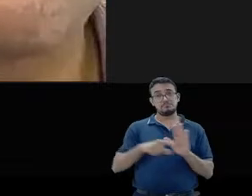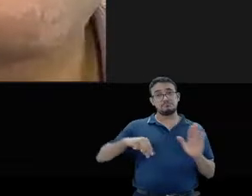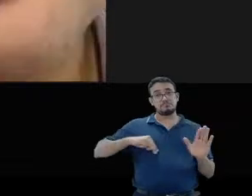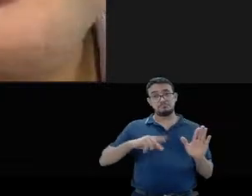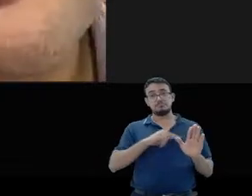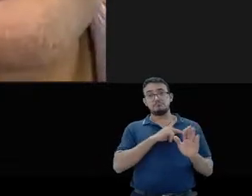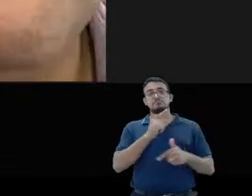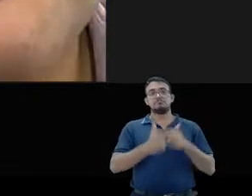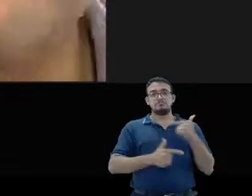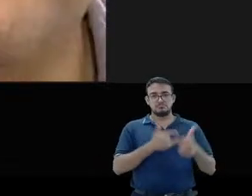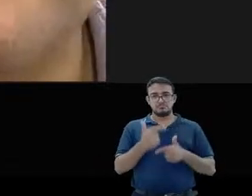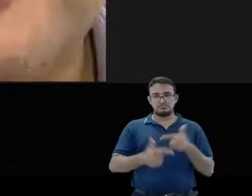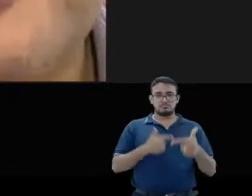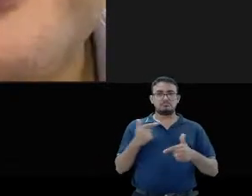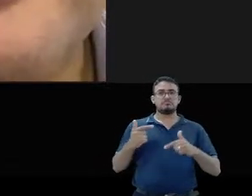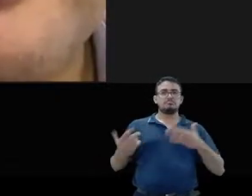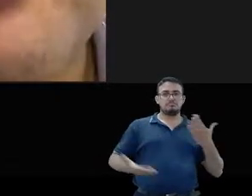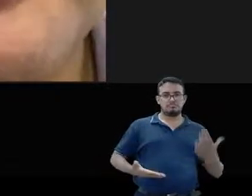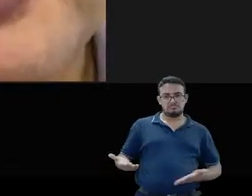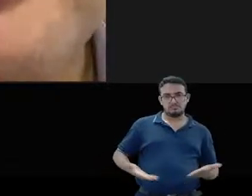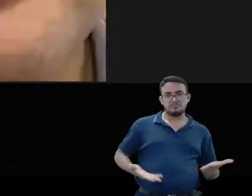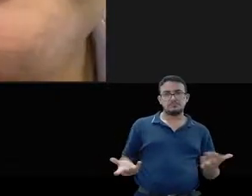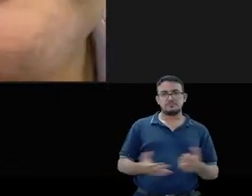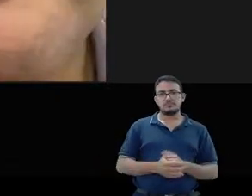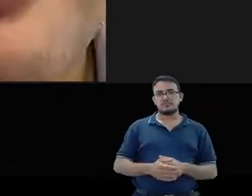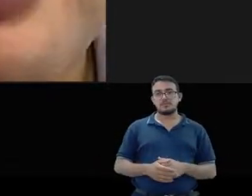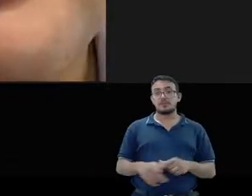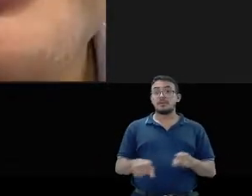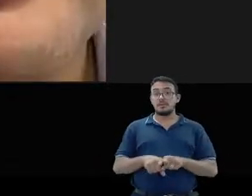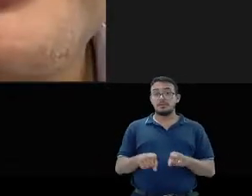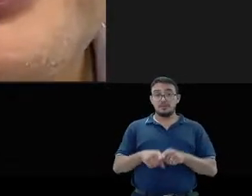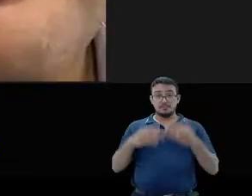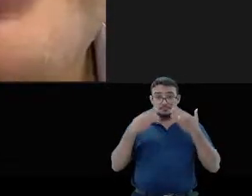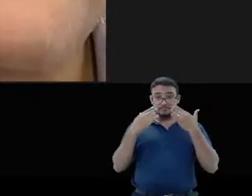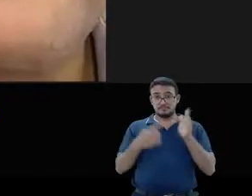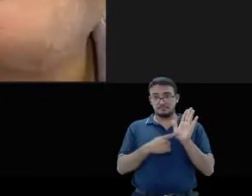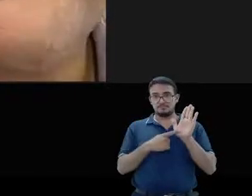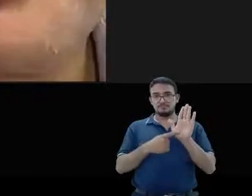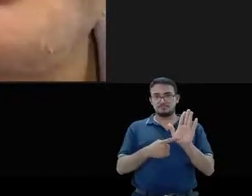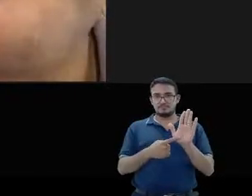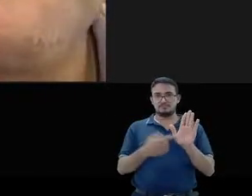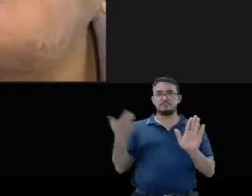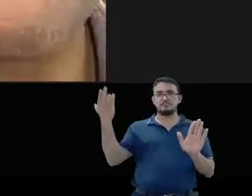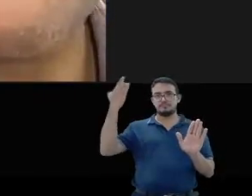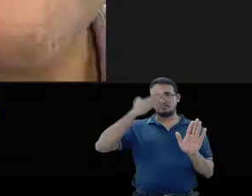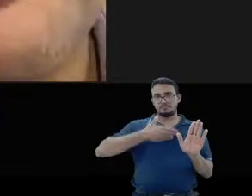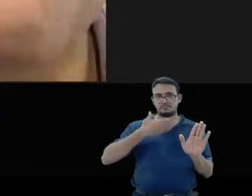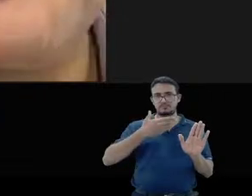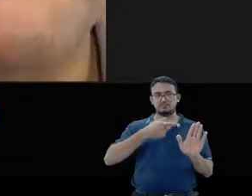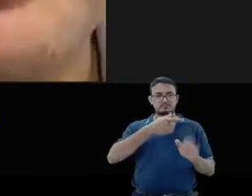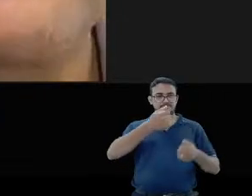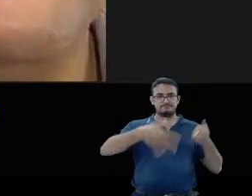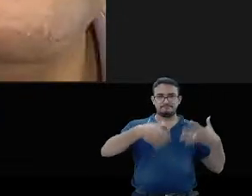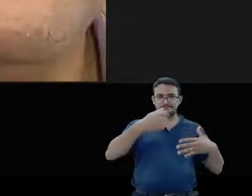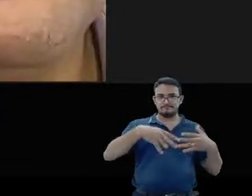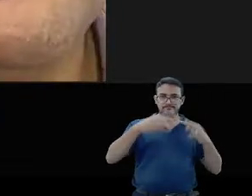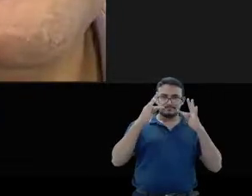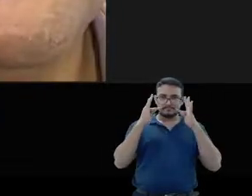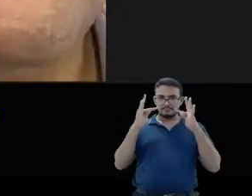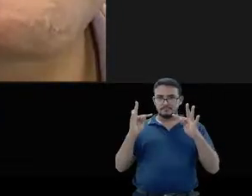Emprego. Também restou demonstrado, através da prova, mais precisamente do depoimento da testemunha